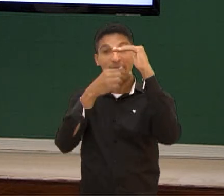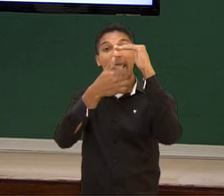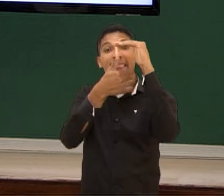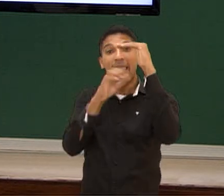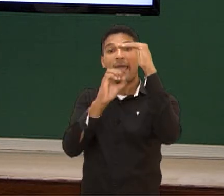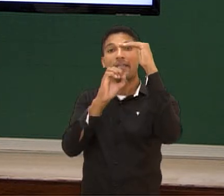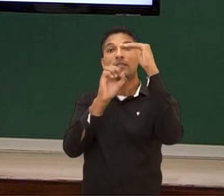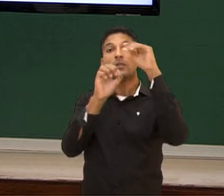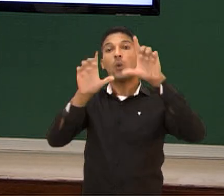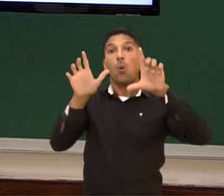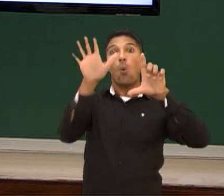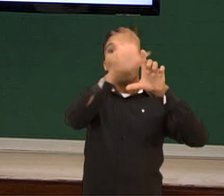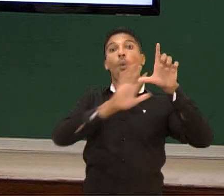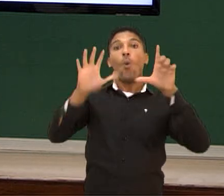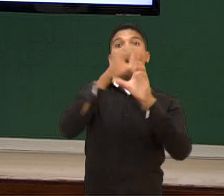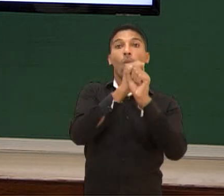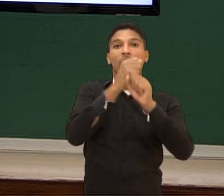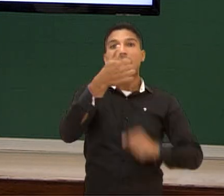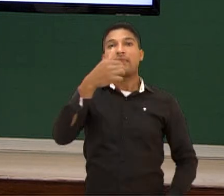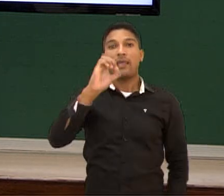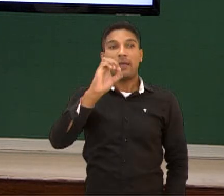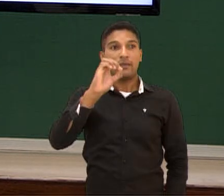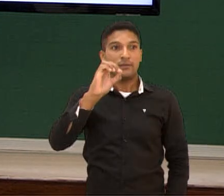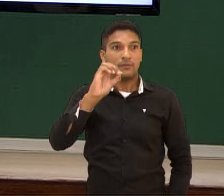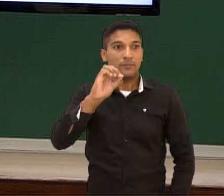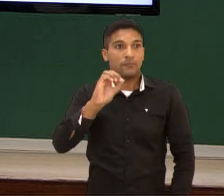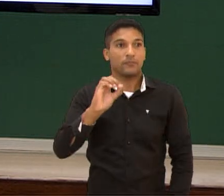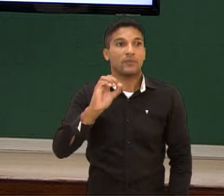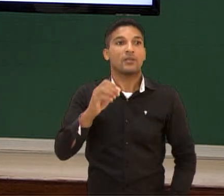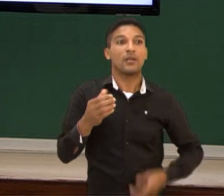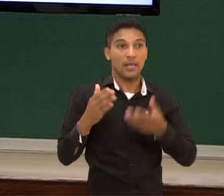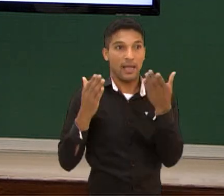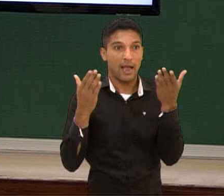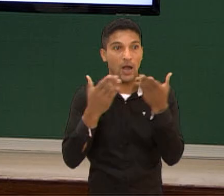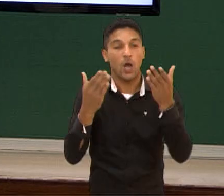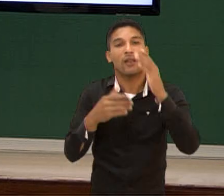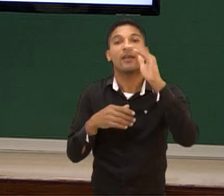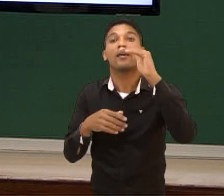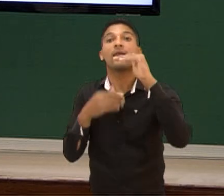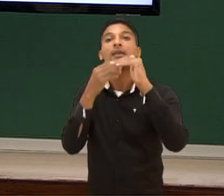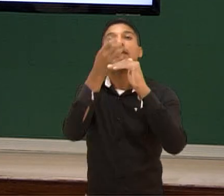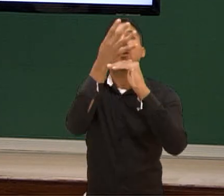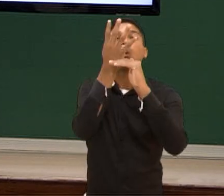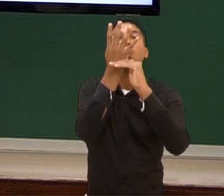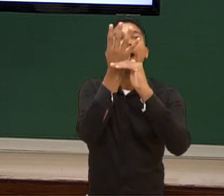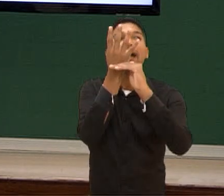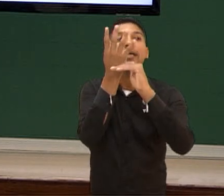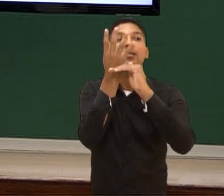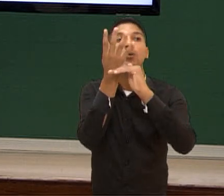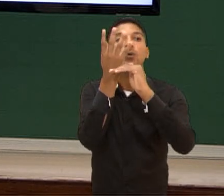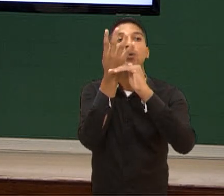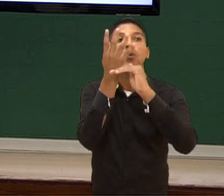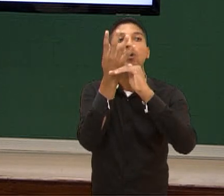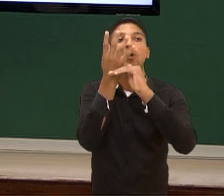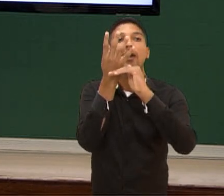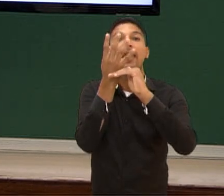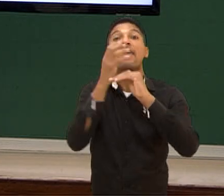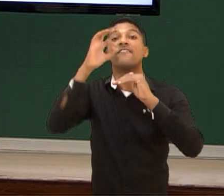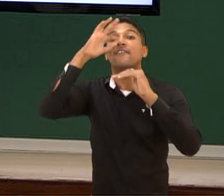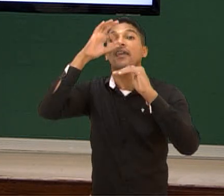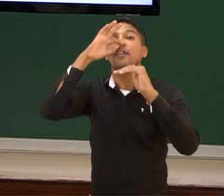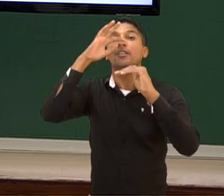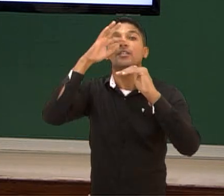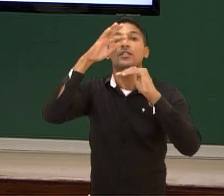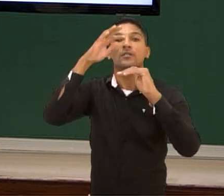partes, certo? E quantas que eu estou colorindo com uma cor mais escura? 4. Então, eu digo que eu tenho 4